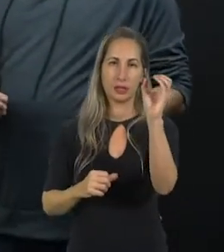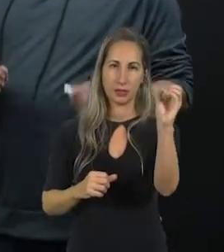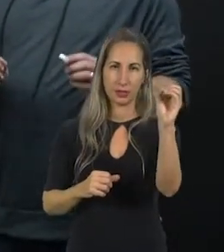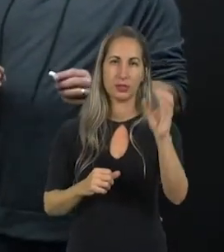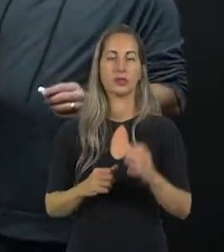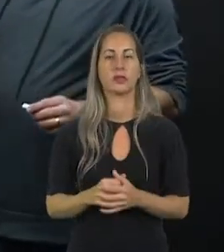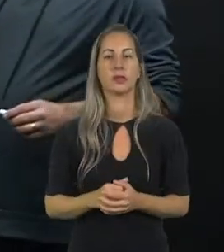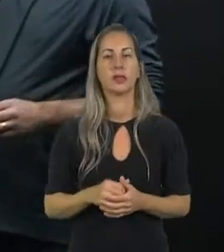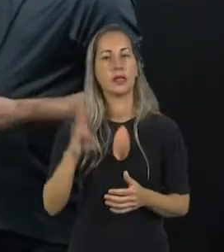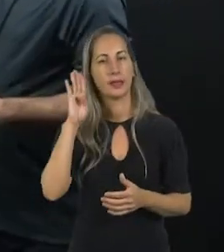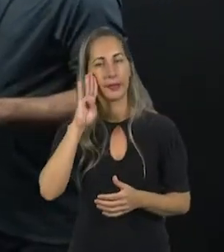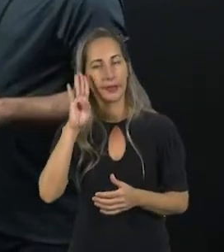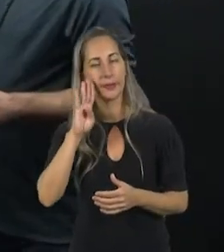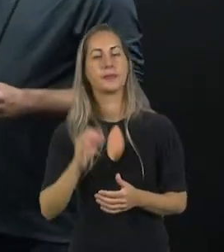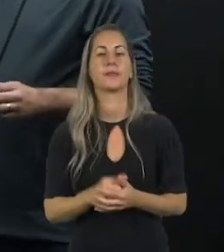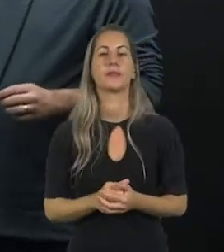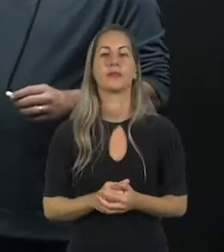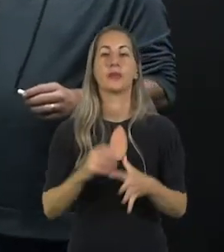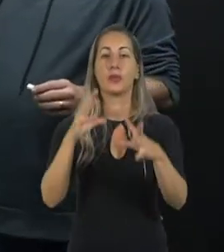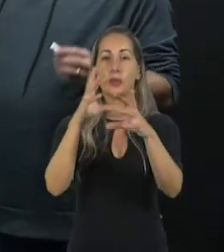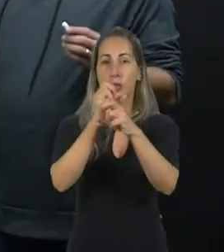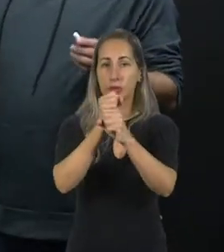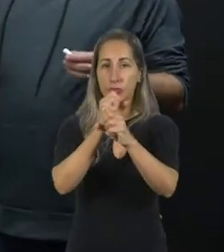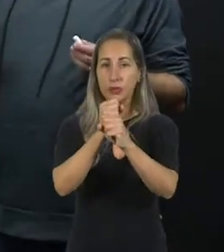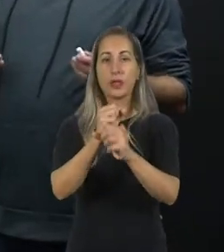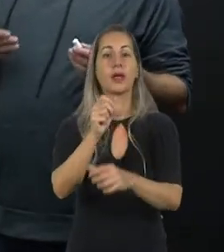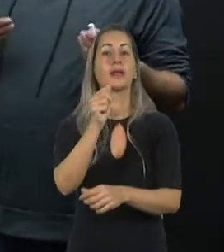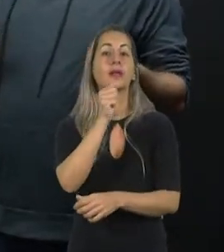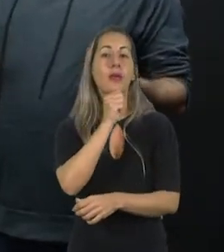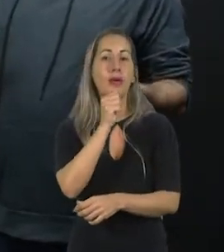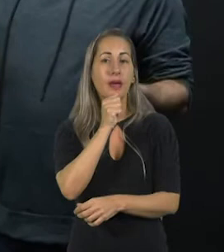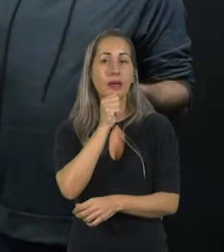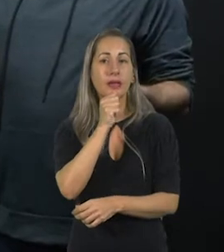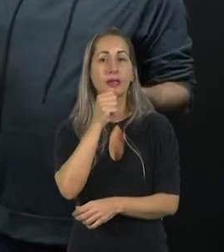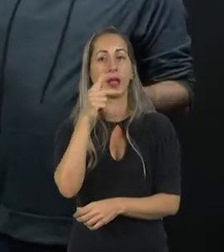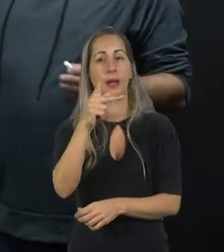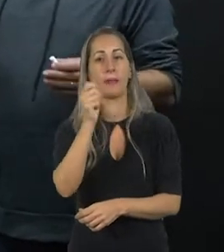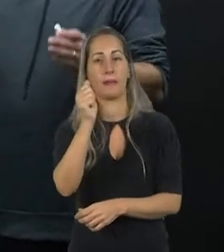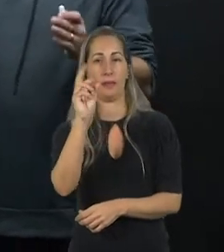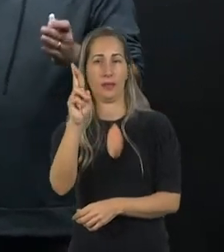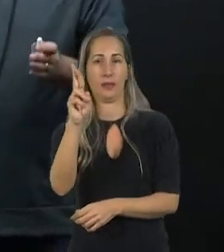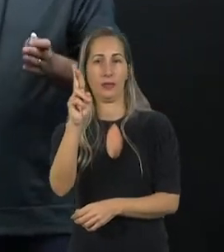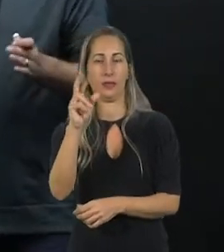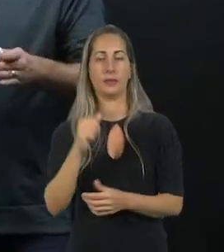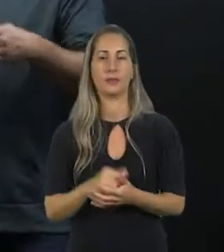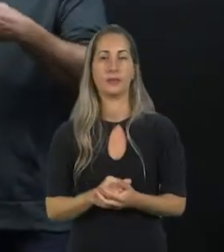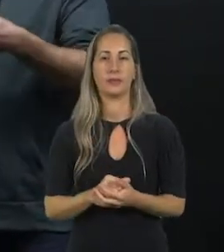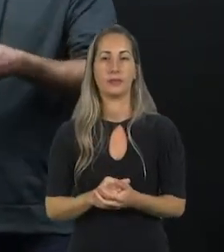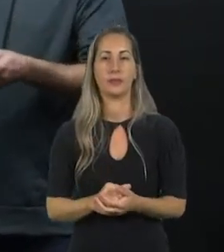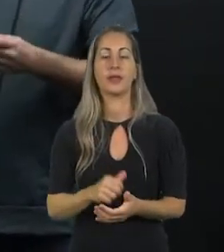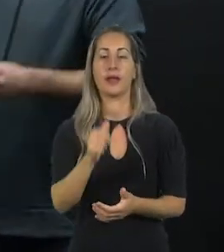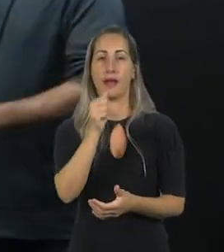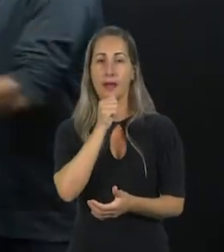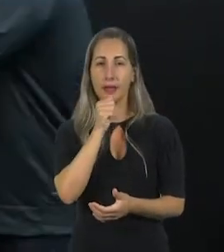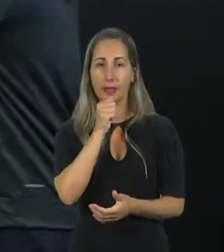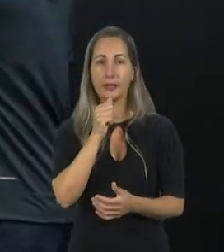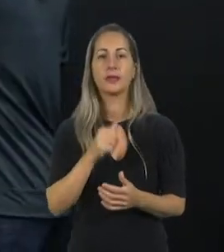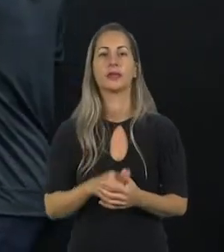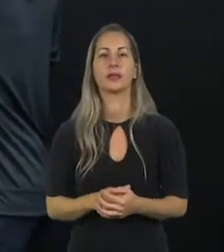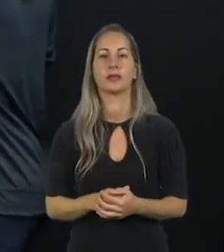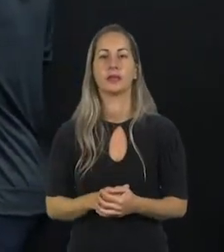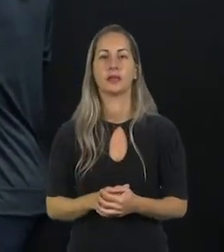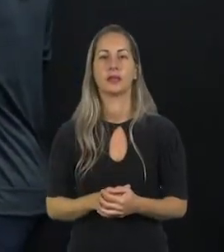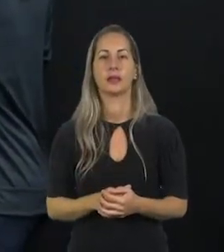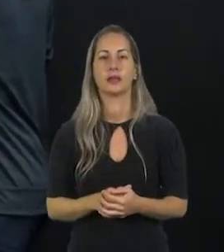60. Legal. Esse resultado ainda é um número par. Pelo fato de ainda ser um número